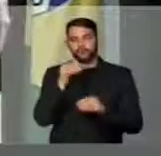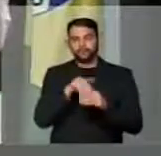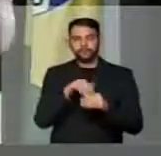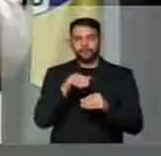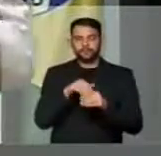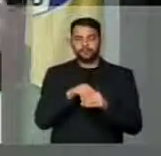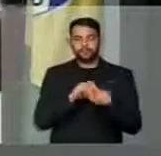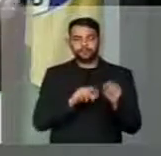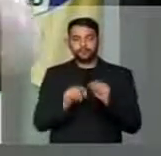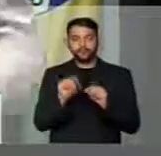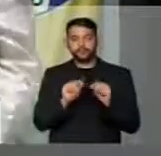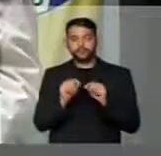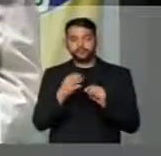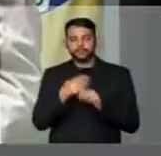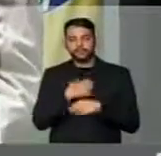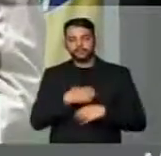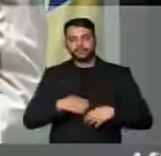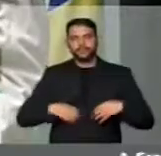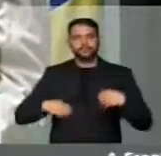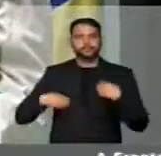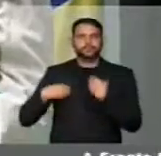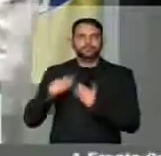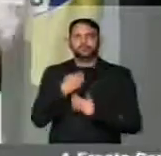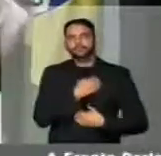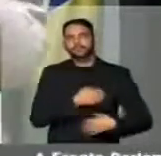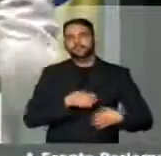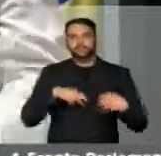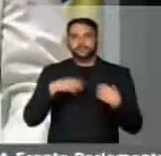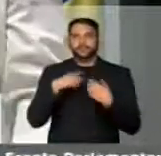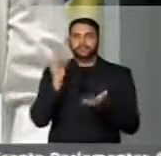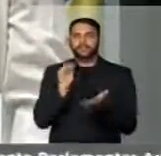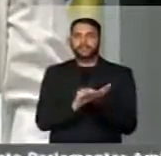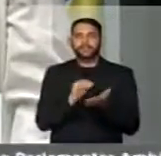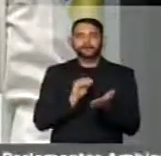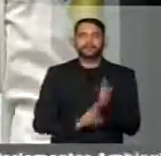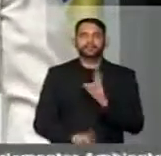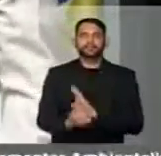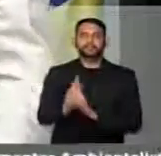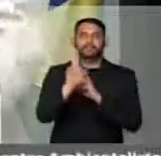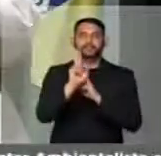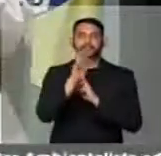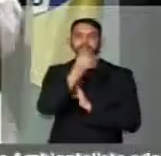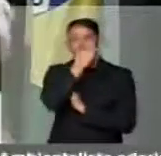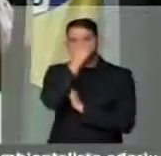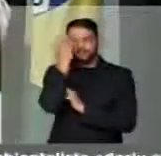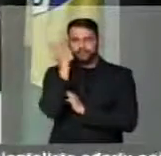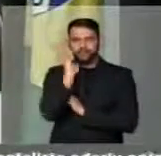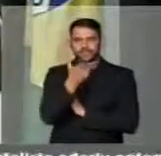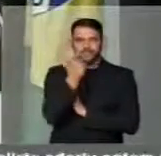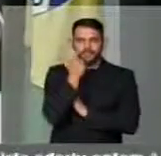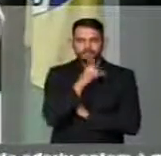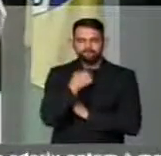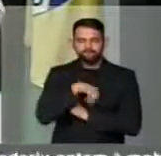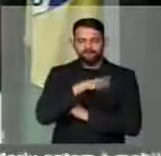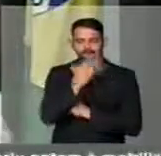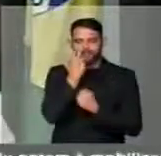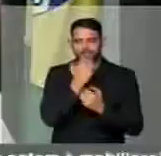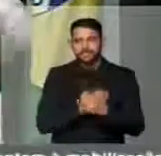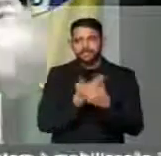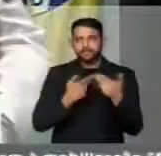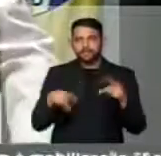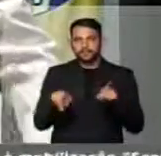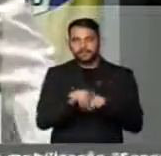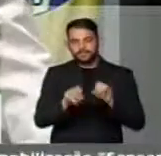voto da frustração e da falta de esperança. Essa crise é bem mais séria do que